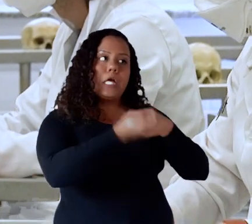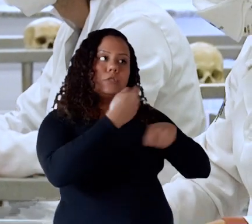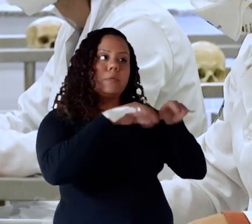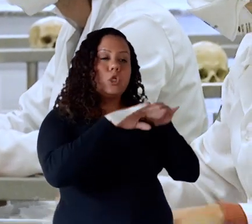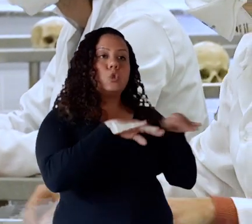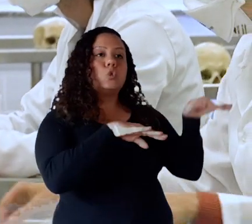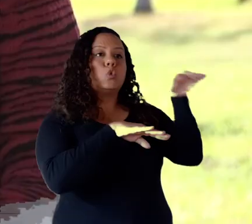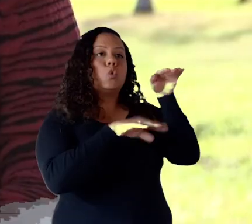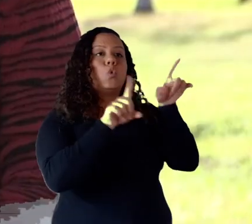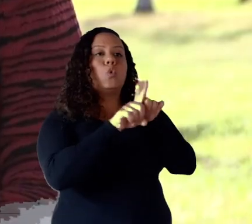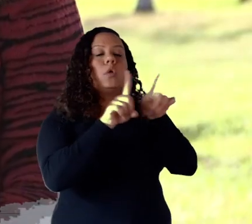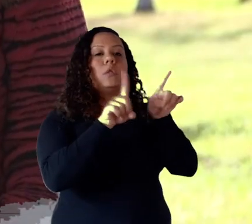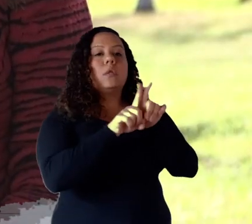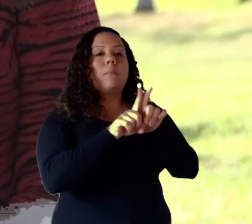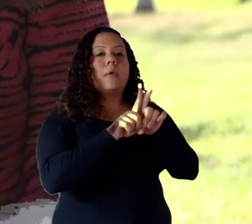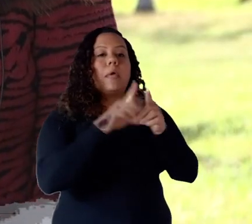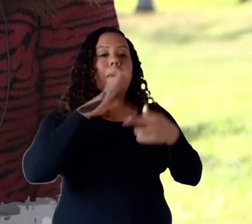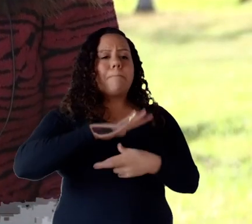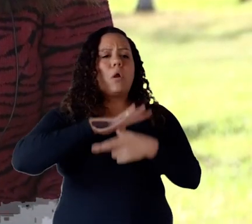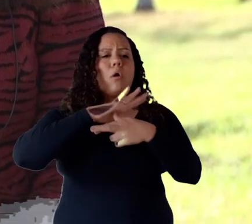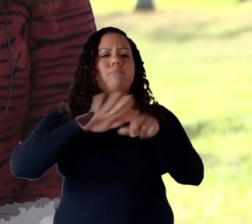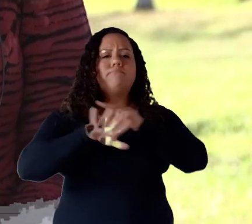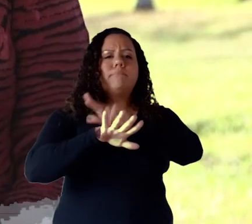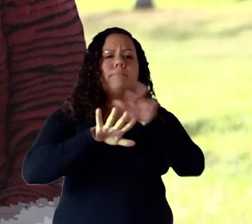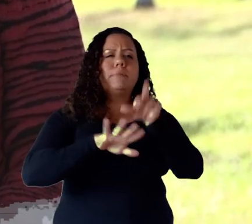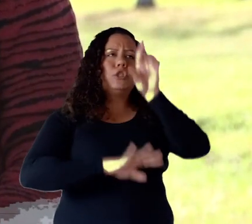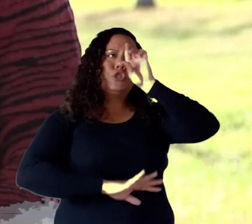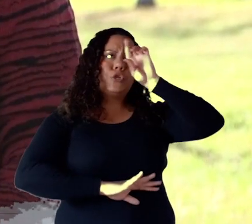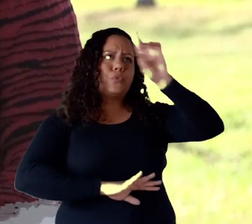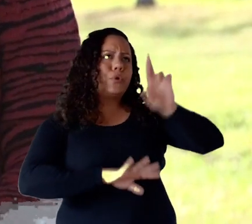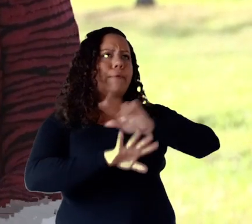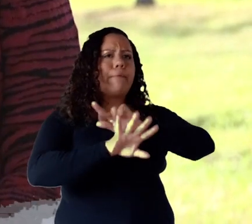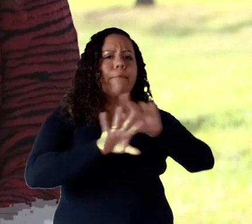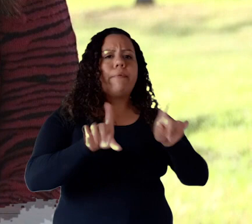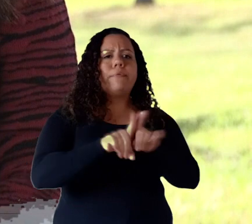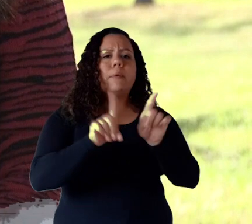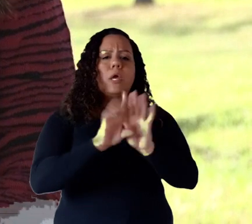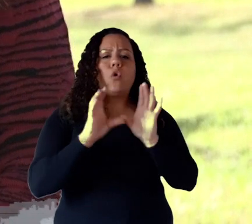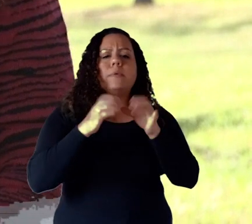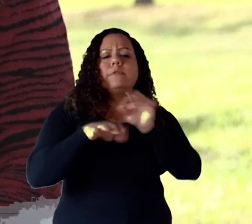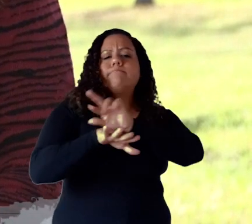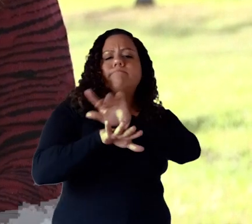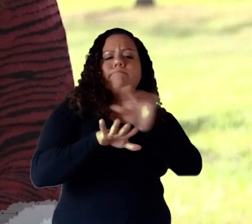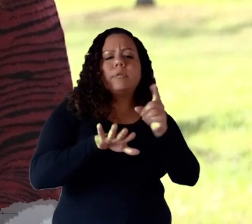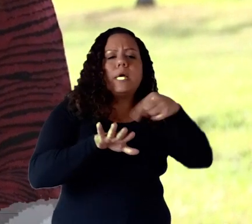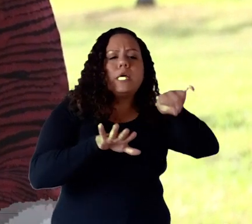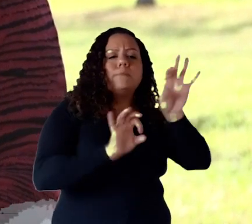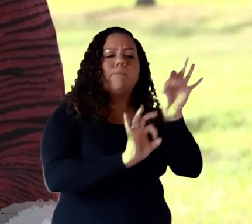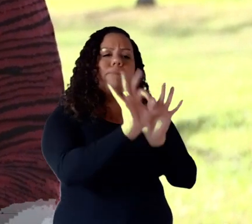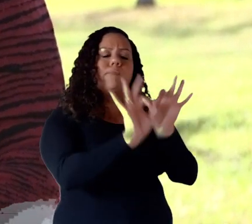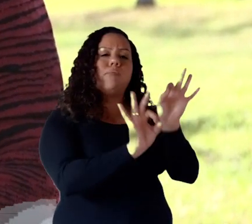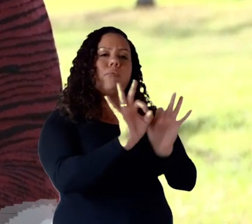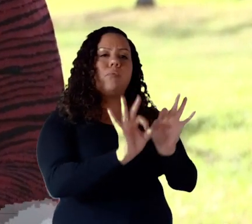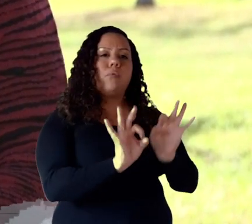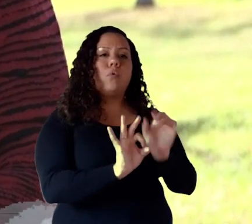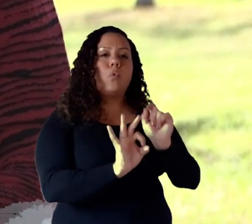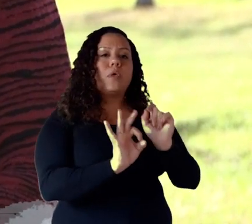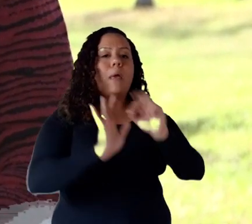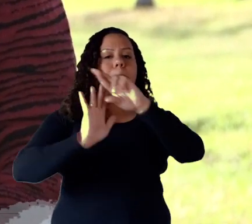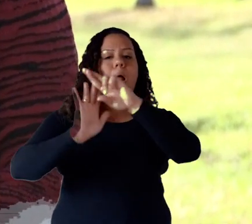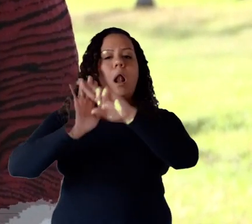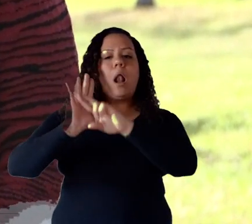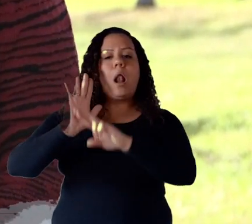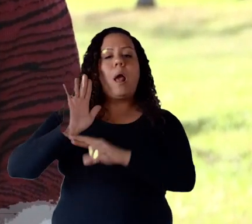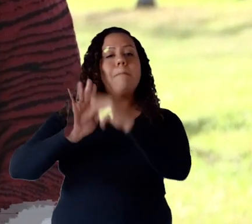10 semanas. A administração superior, através das pró-reitorias, diretorias e as